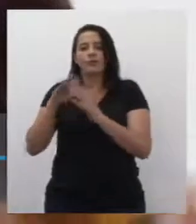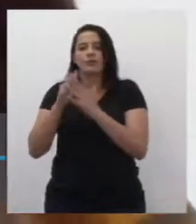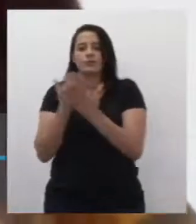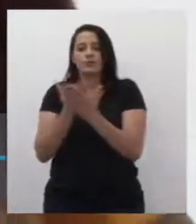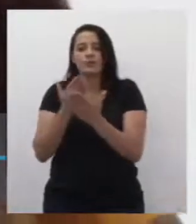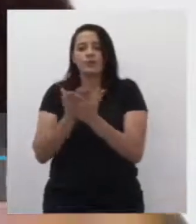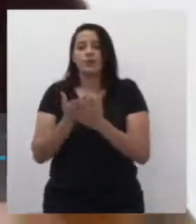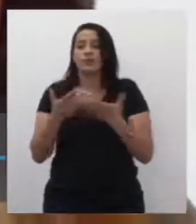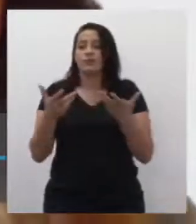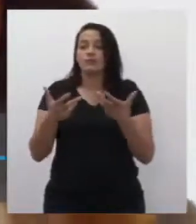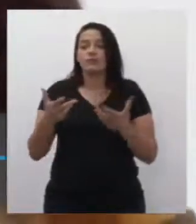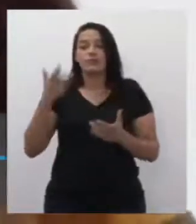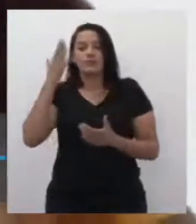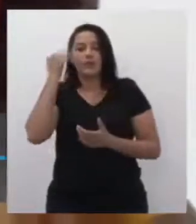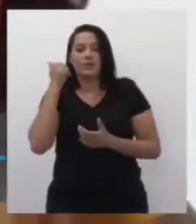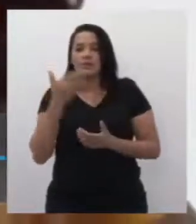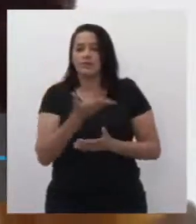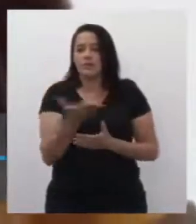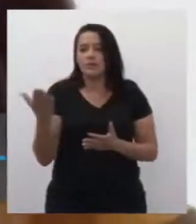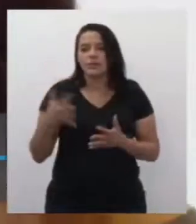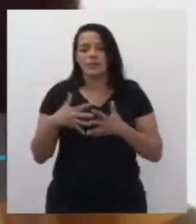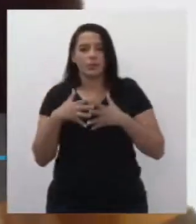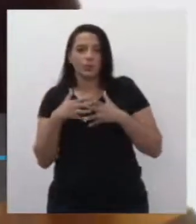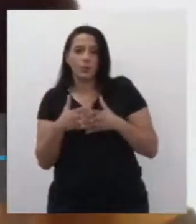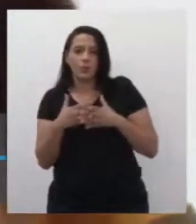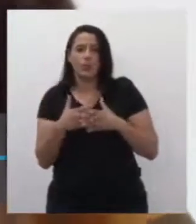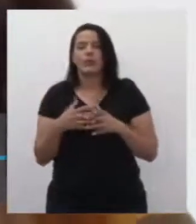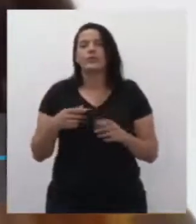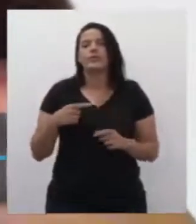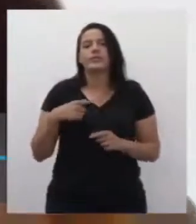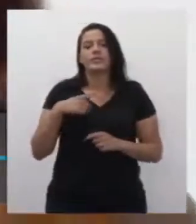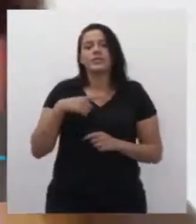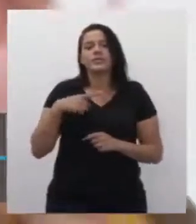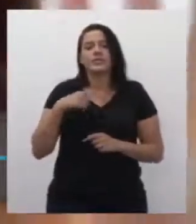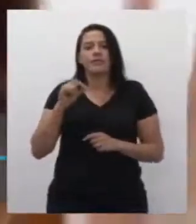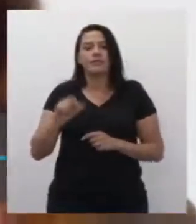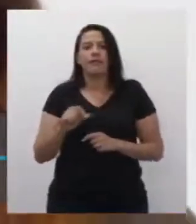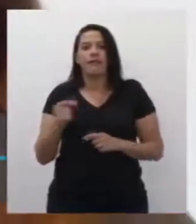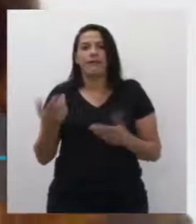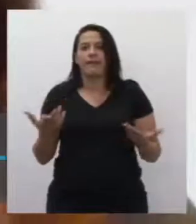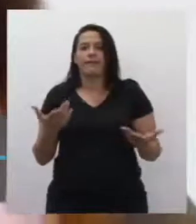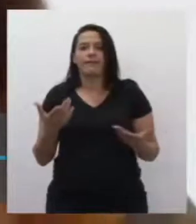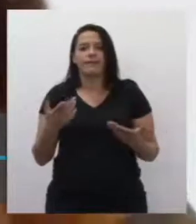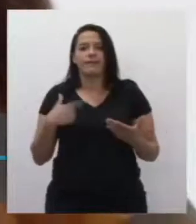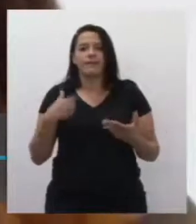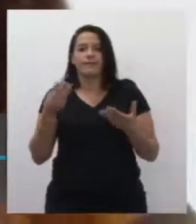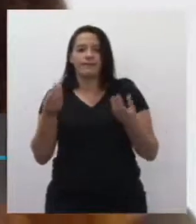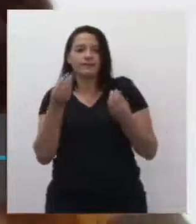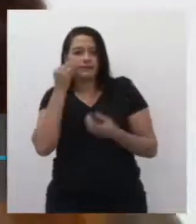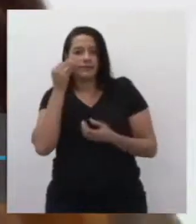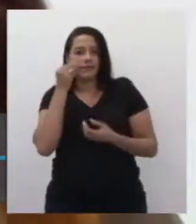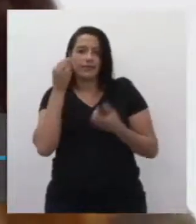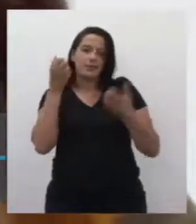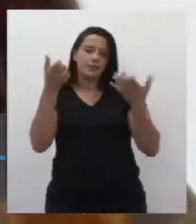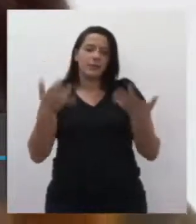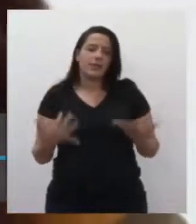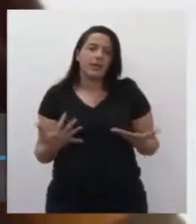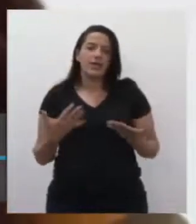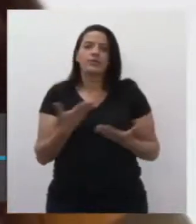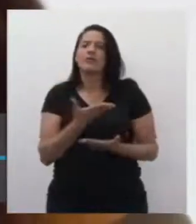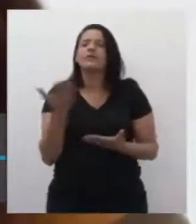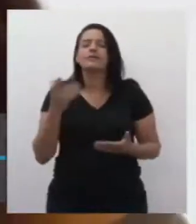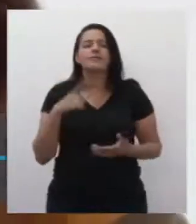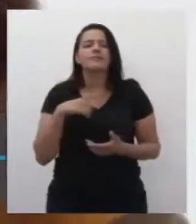aí queria saber se tem alguma dúvida, algum lado por onde eu posso ir, de repente. O que você